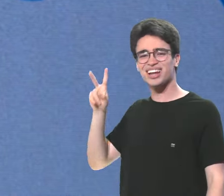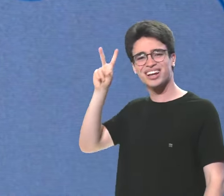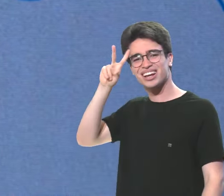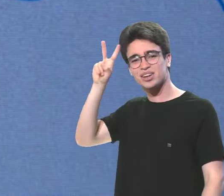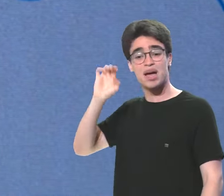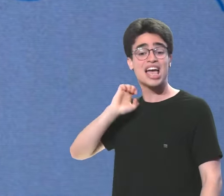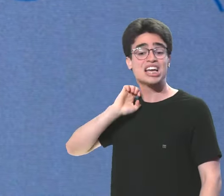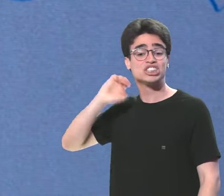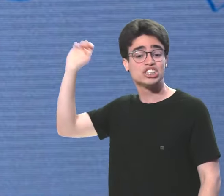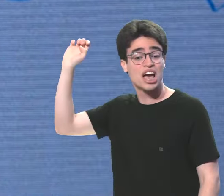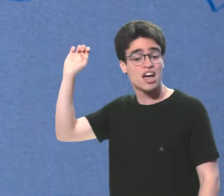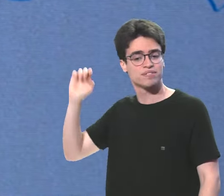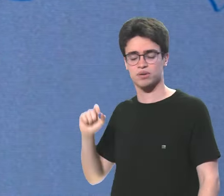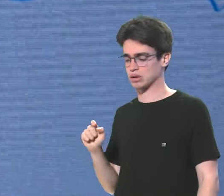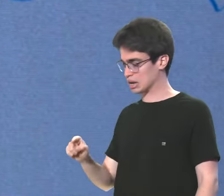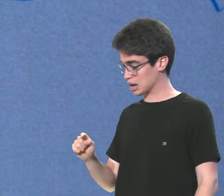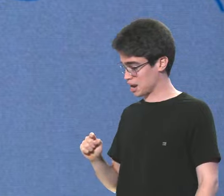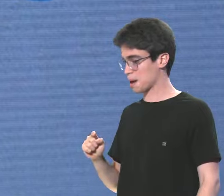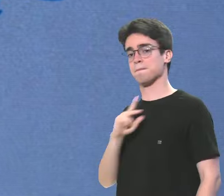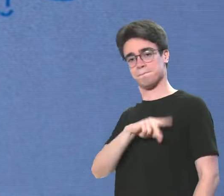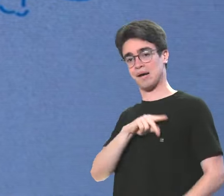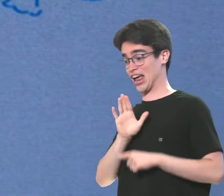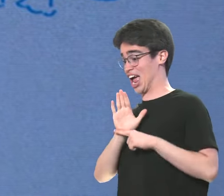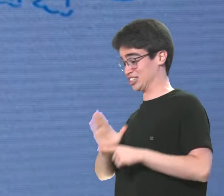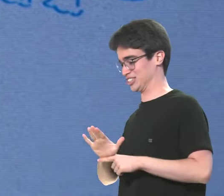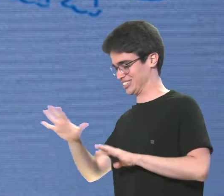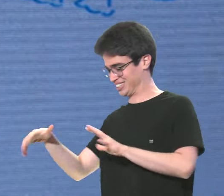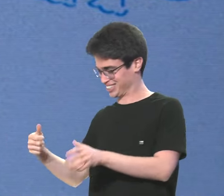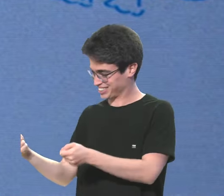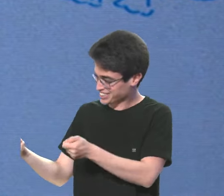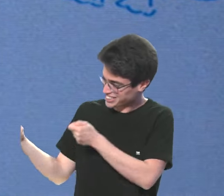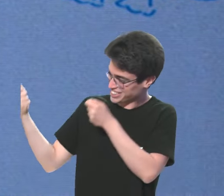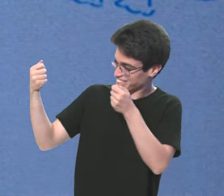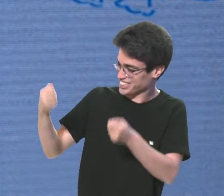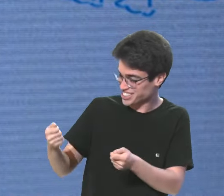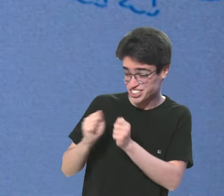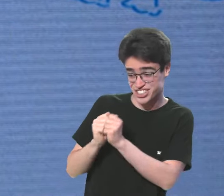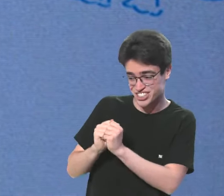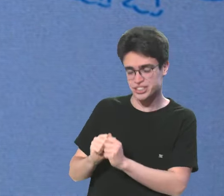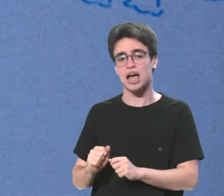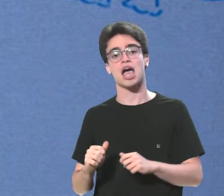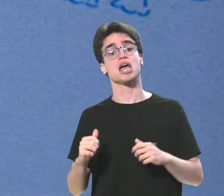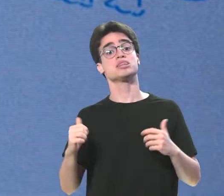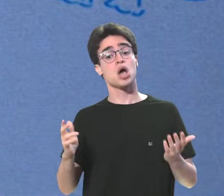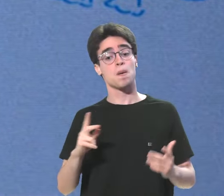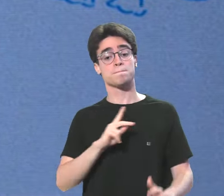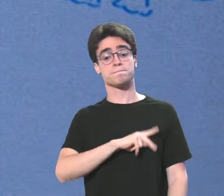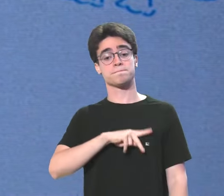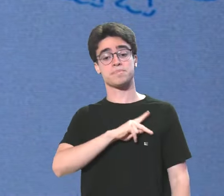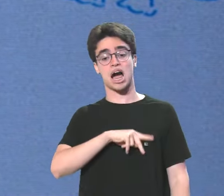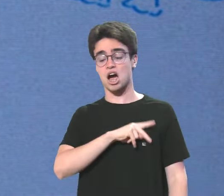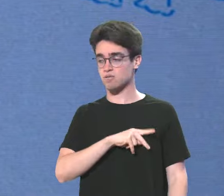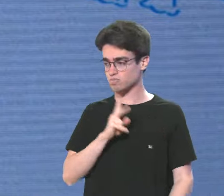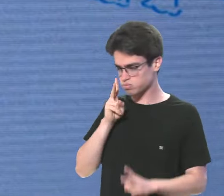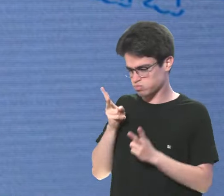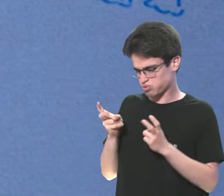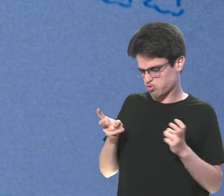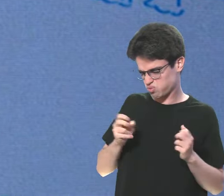casacos de quem apedrejou Estevão então ele tava muito inserido na perseguição dos